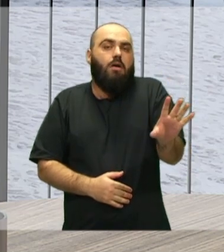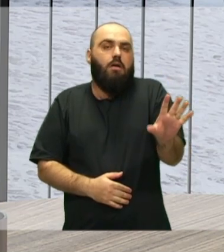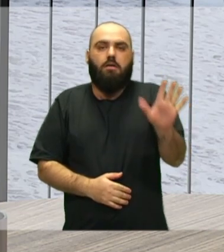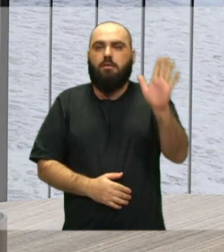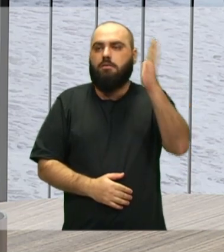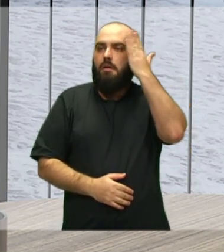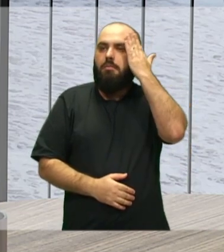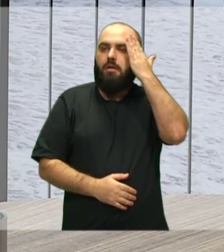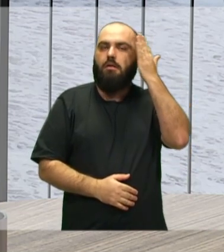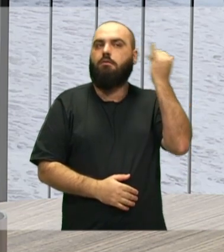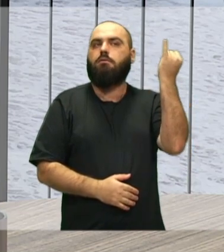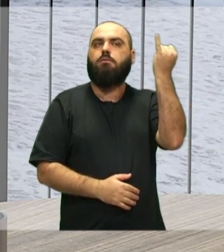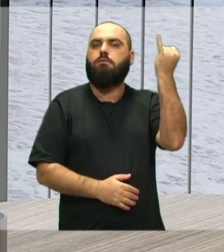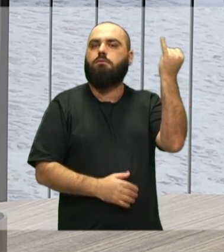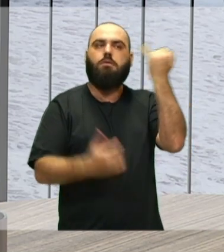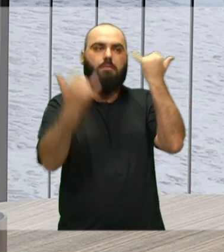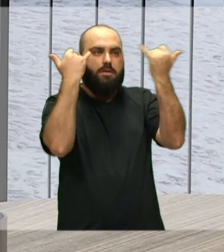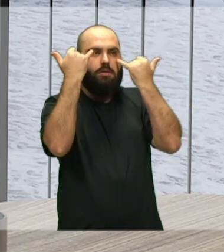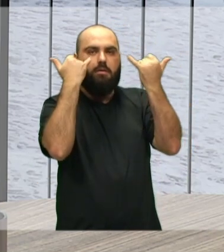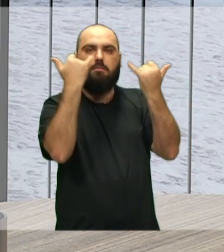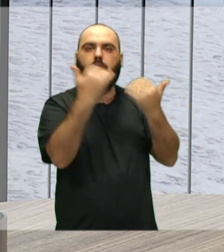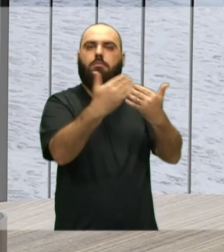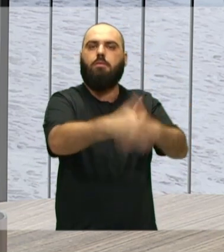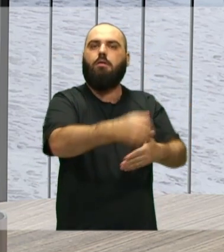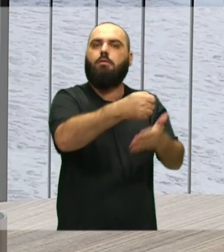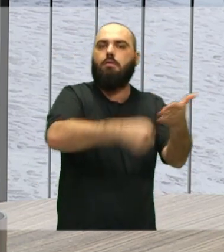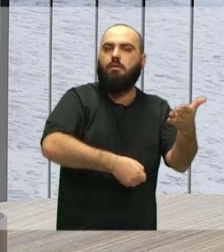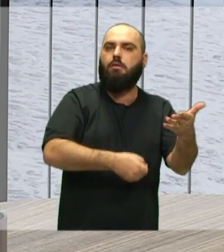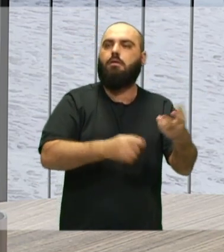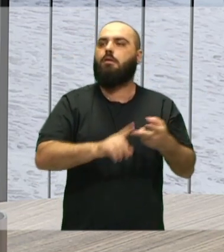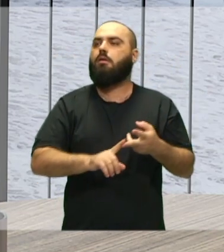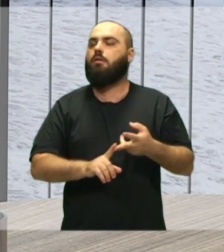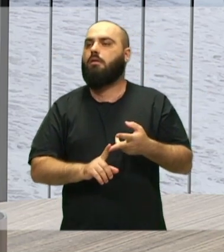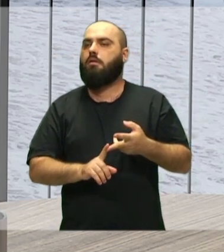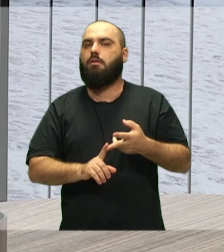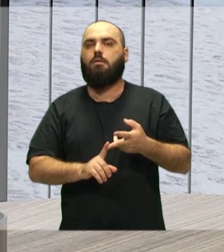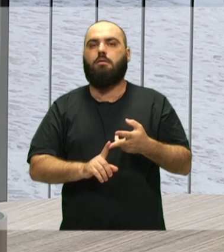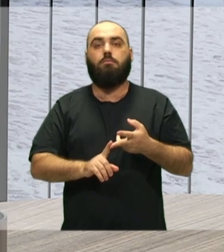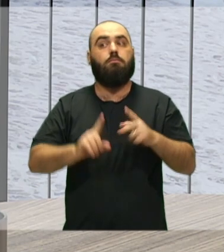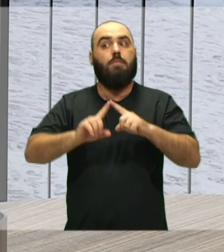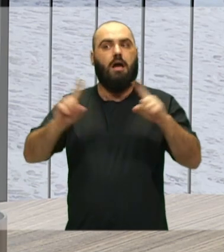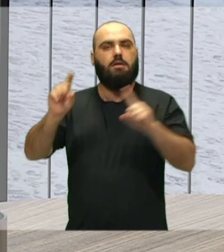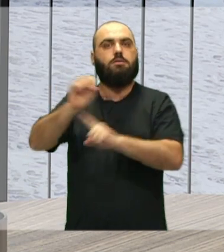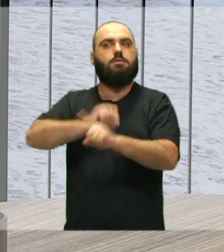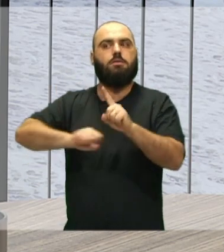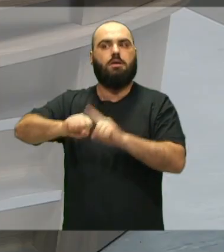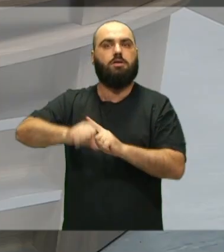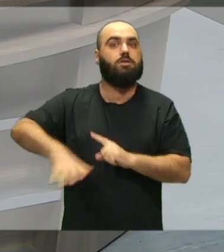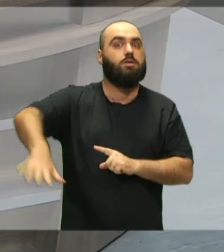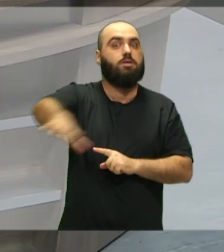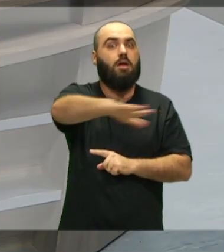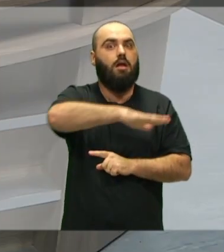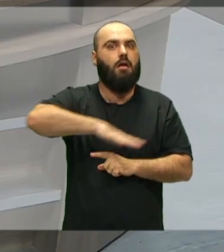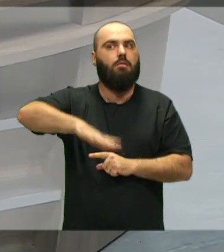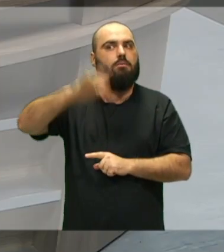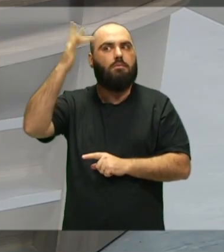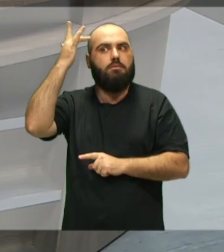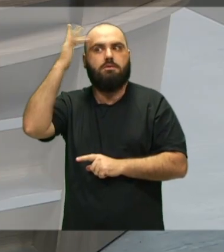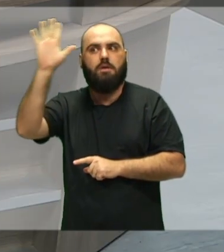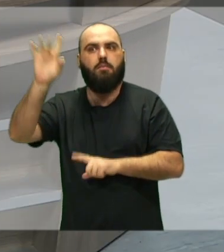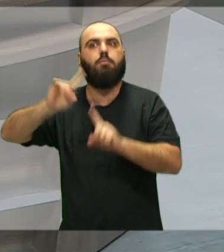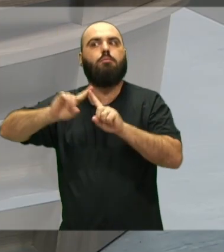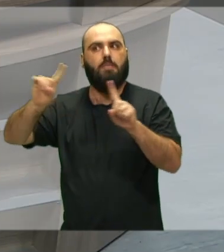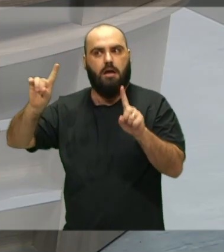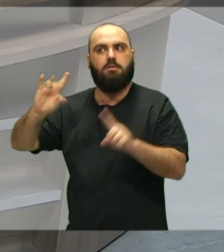concurso público, não só para os futuros operadores de direito, mas a sociedade, ela vive o direito administrativo muitas vezes sem saber, mas ela vive o